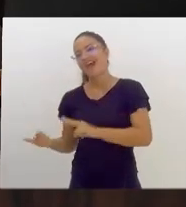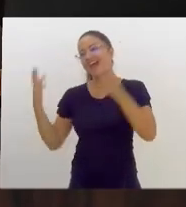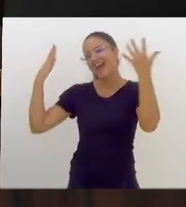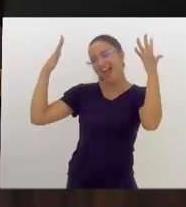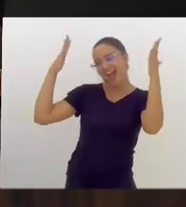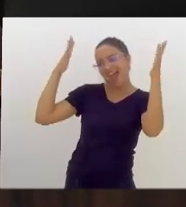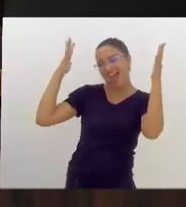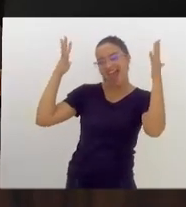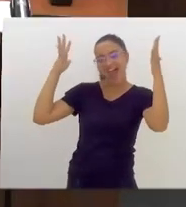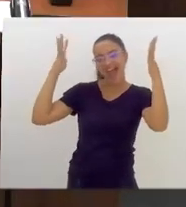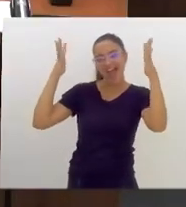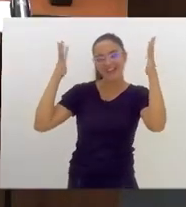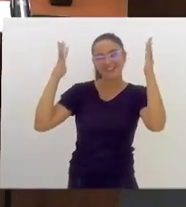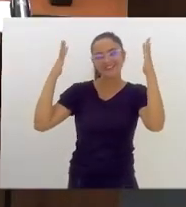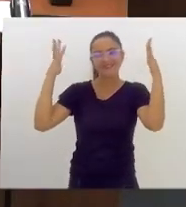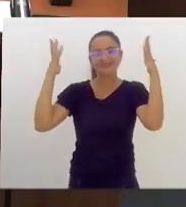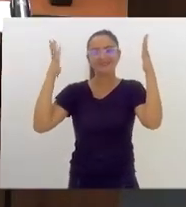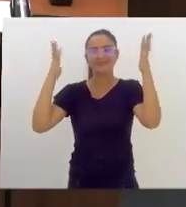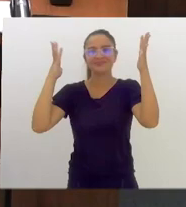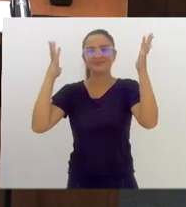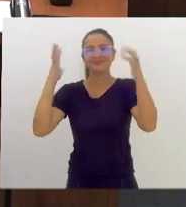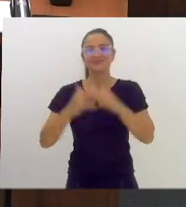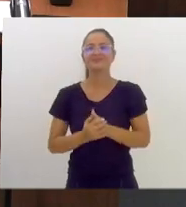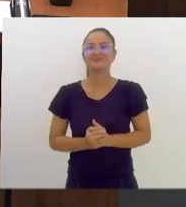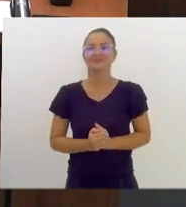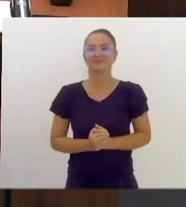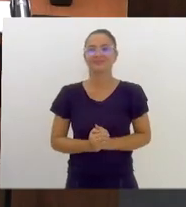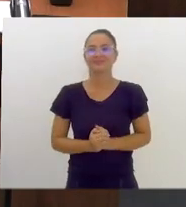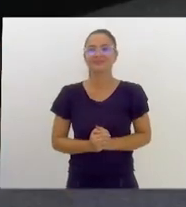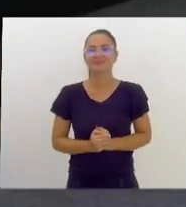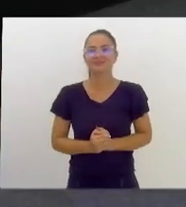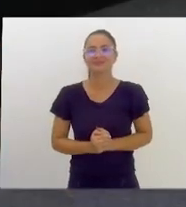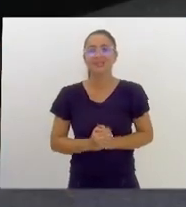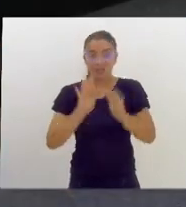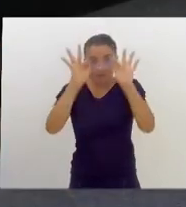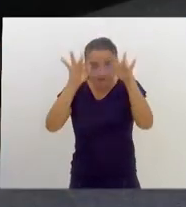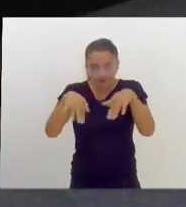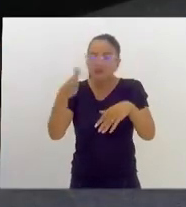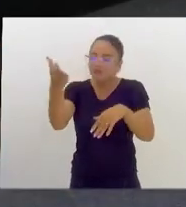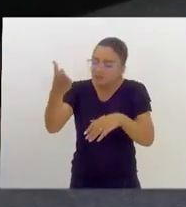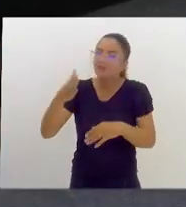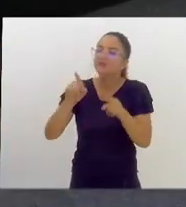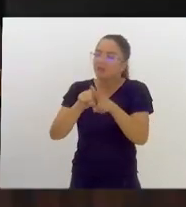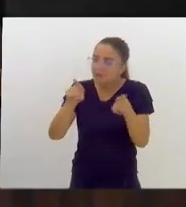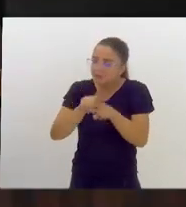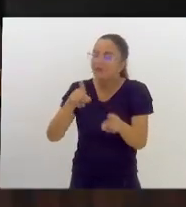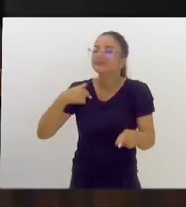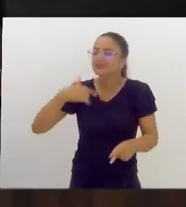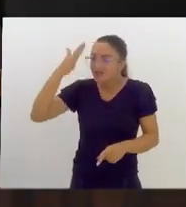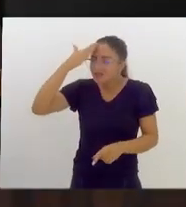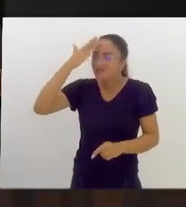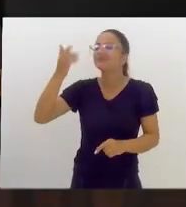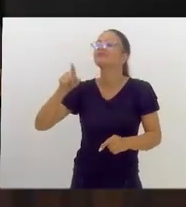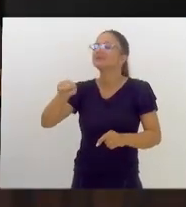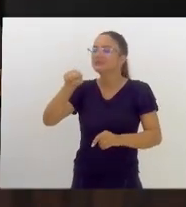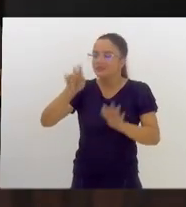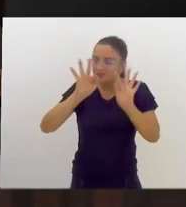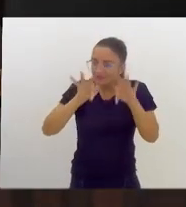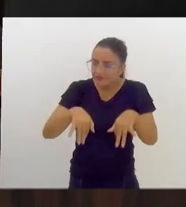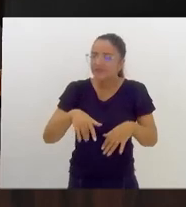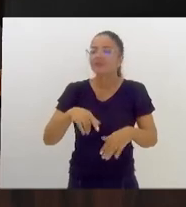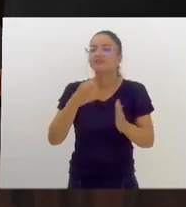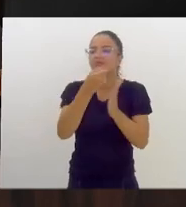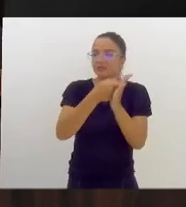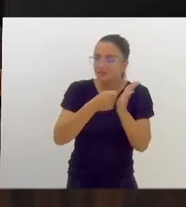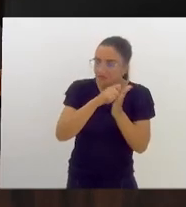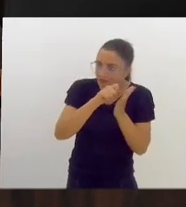promulgação. Só para constar, senhor. Também... Ao final também, já está escrito aqui, é Vossa Excelência,